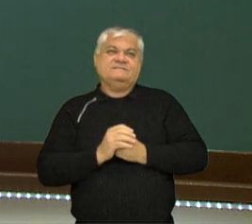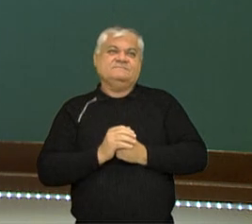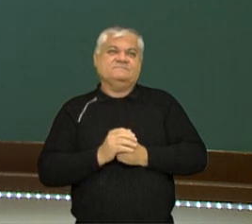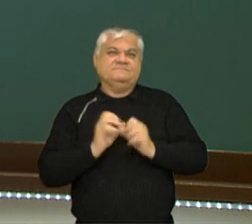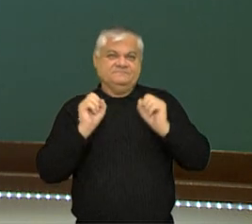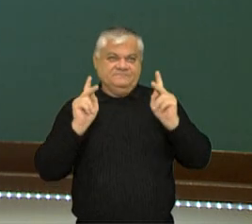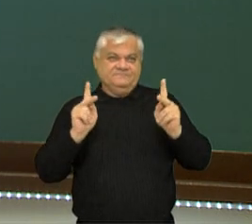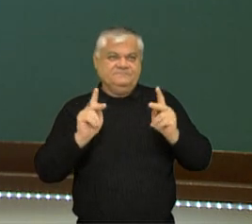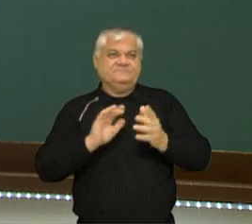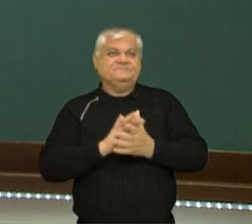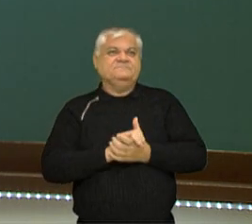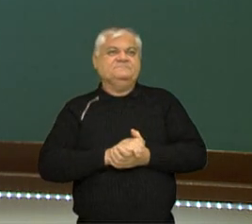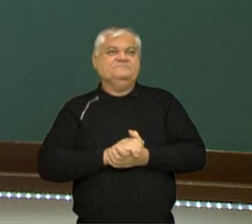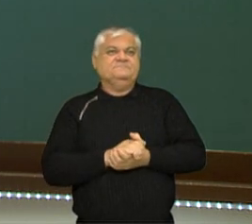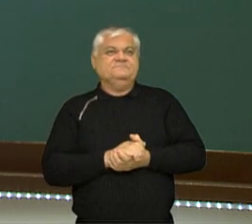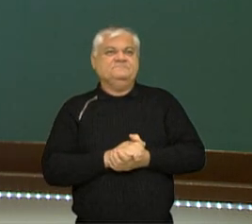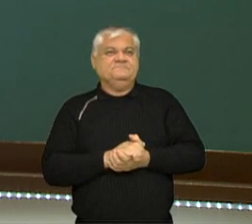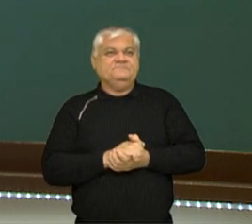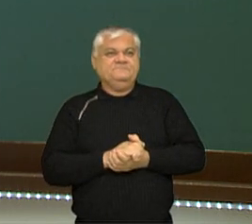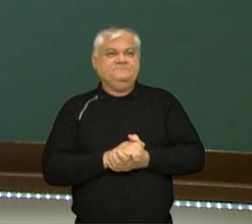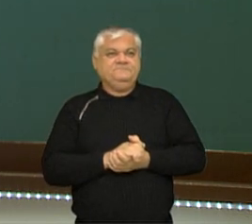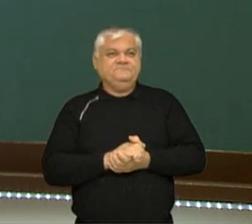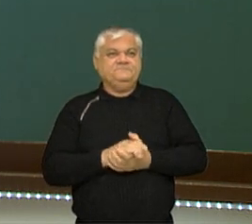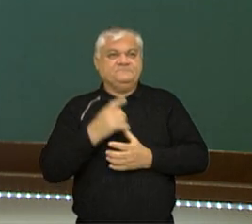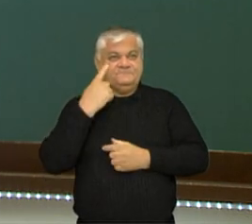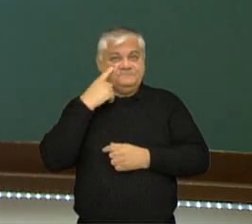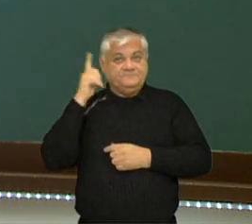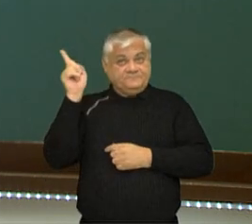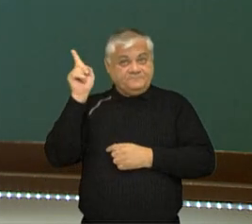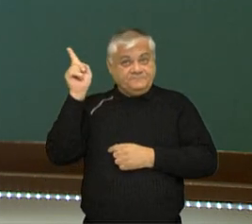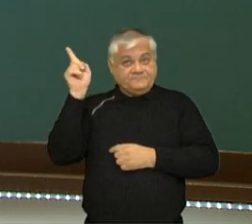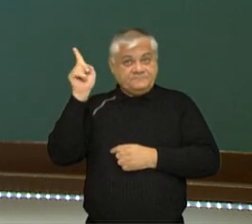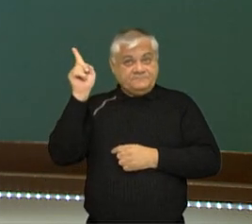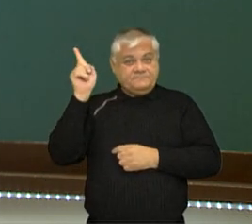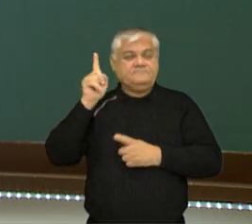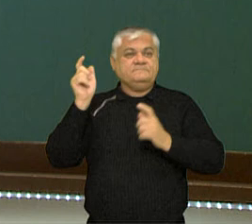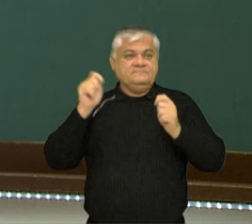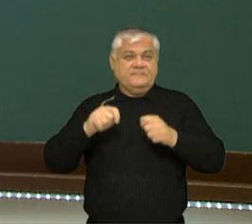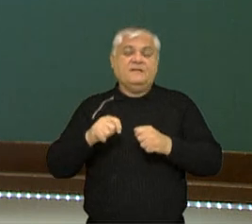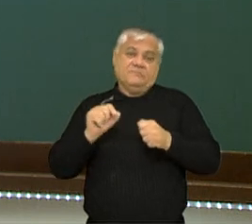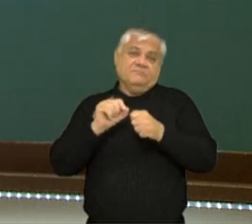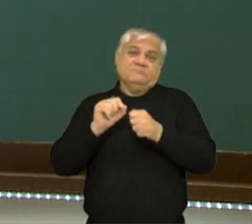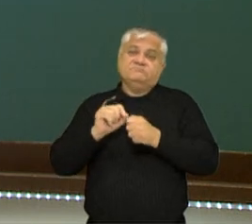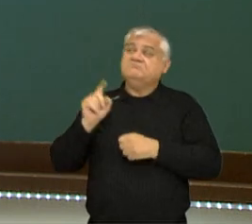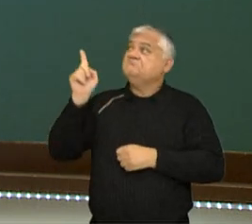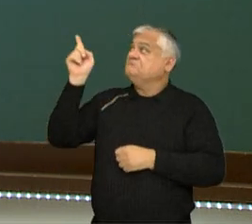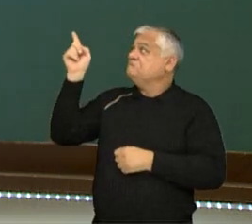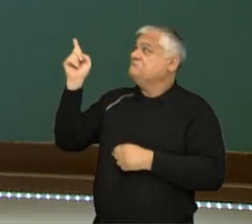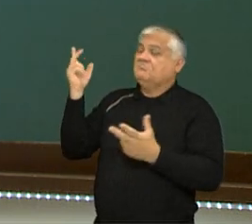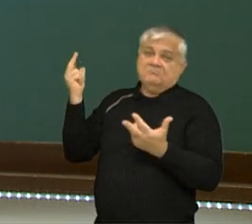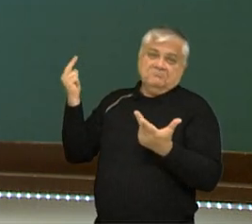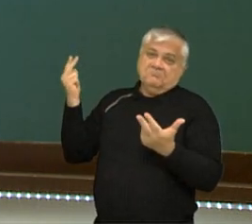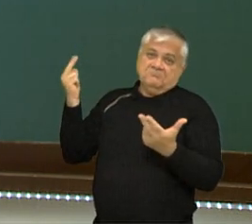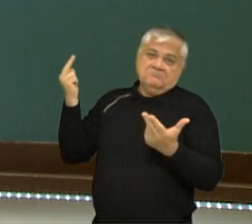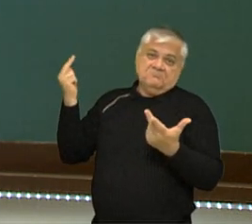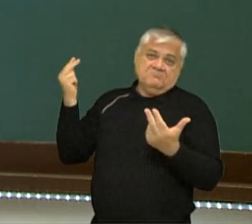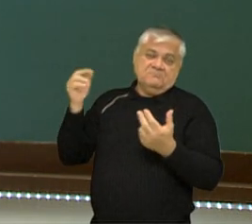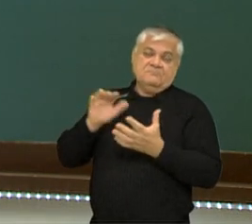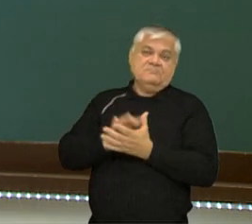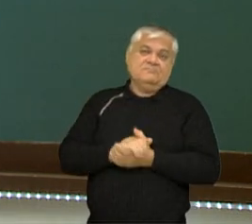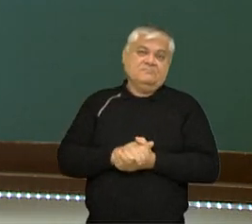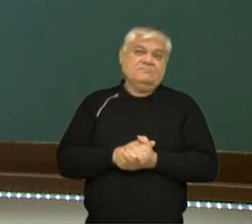ok? Então, veja. Então, eu posso representar assim, 10 elevado a menos 1, ou eu